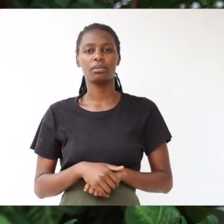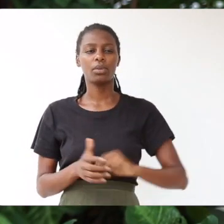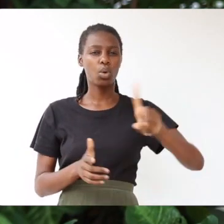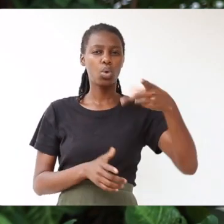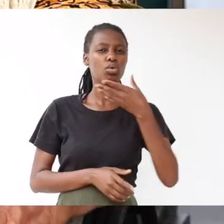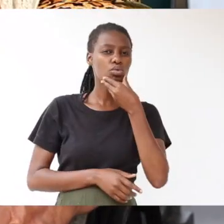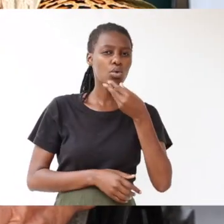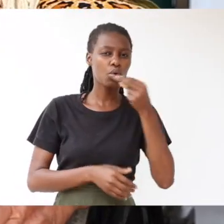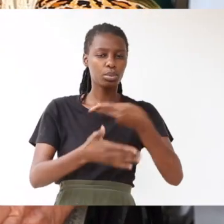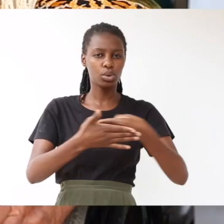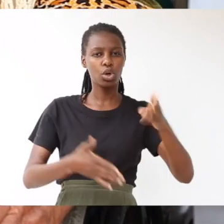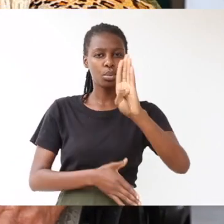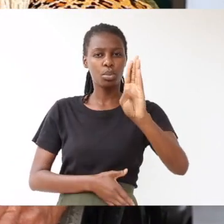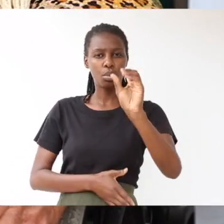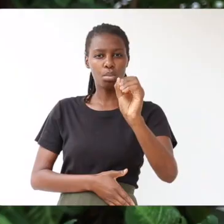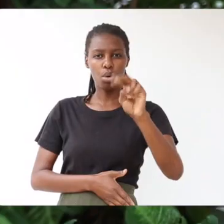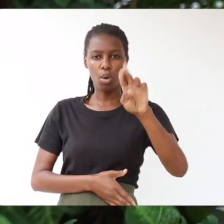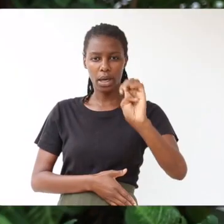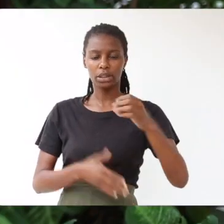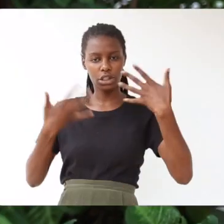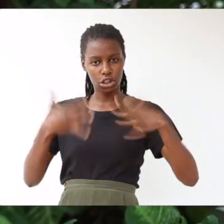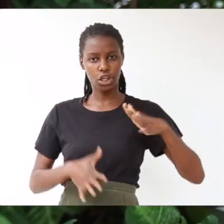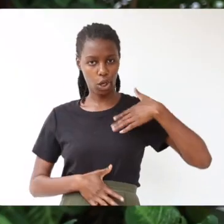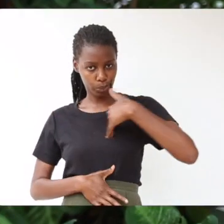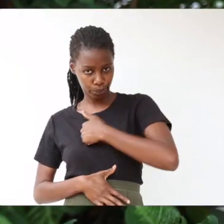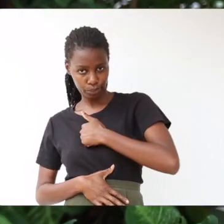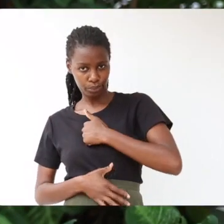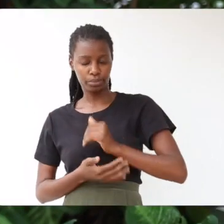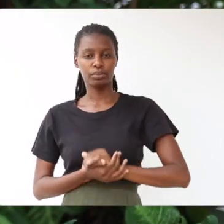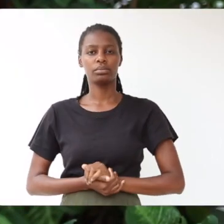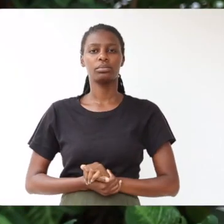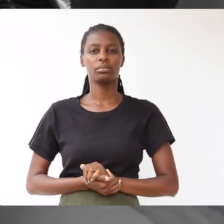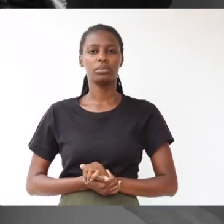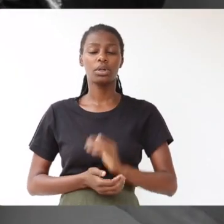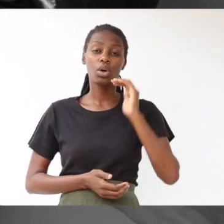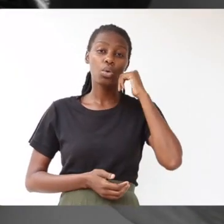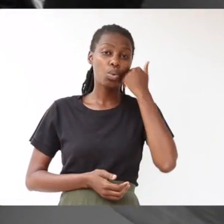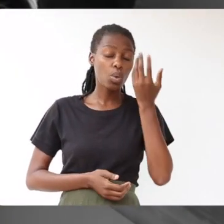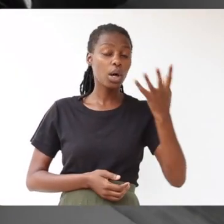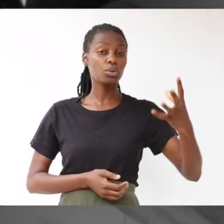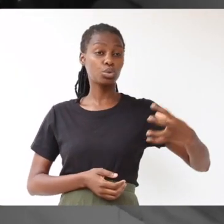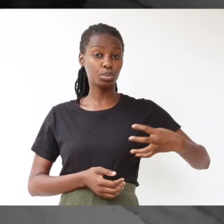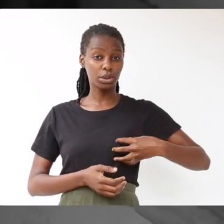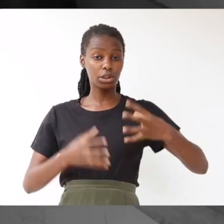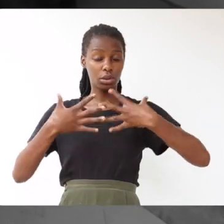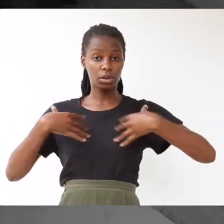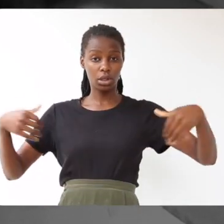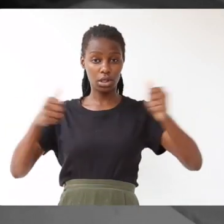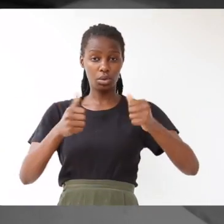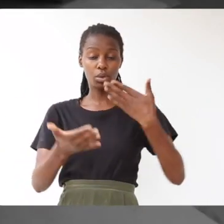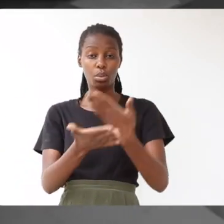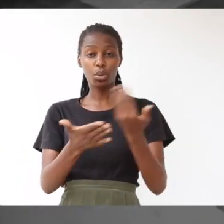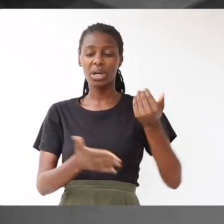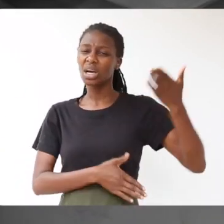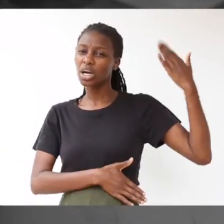o senhor Boane, ele já faleceu. E quando o Ministério da Saúde, porque